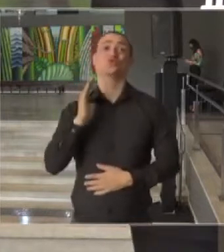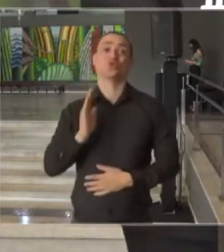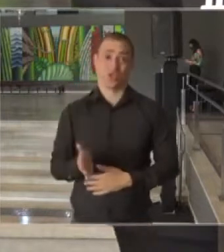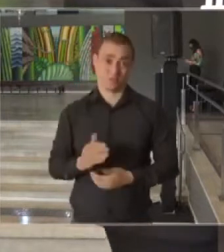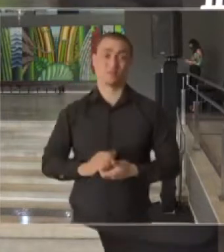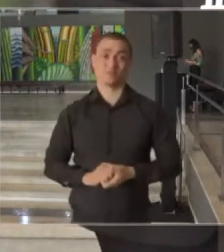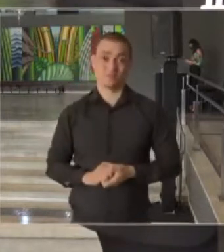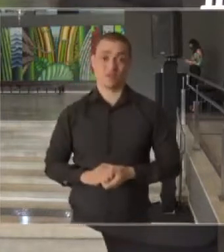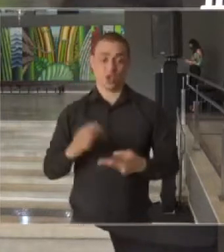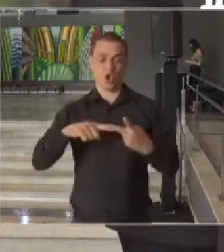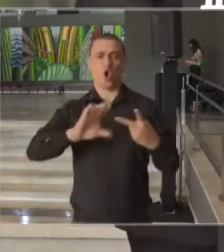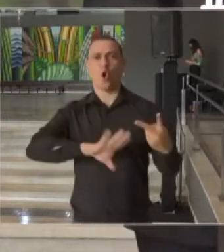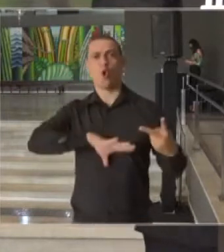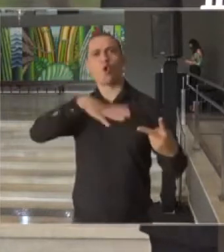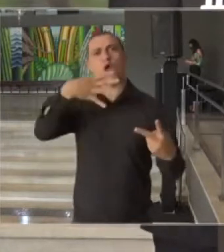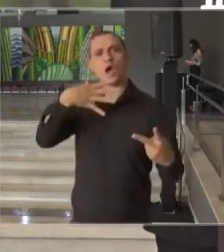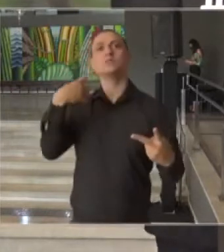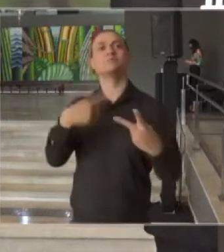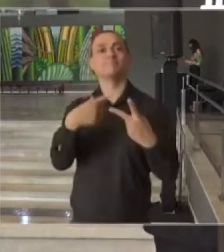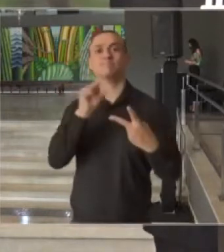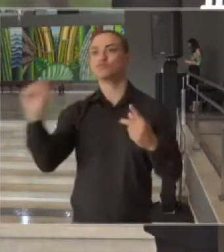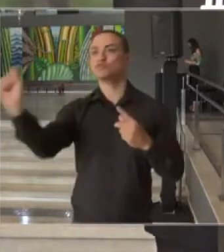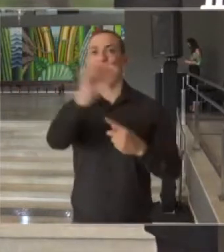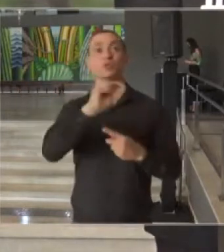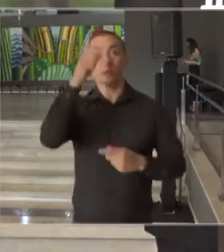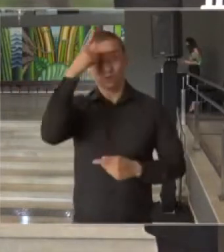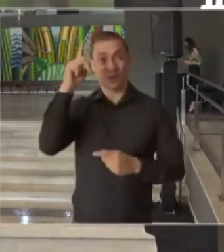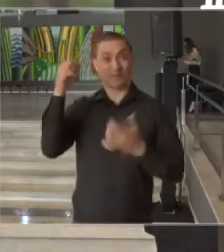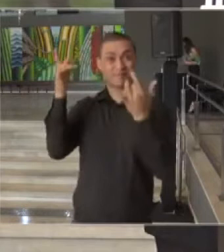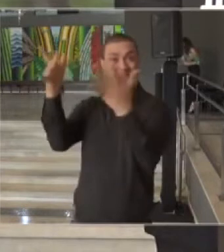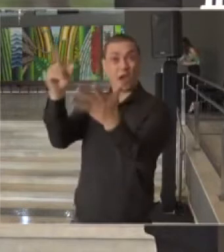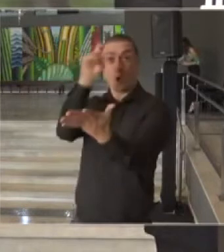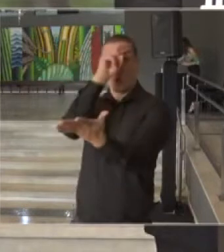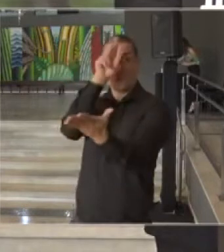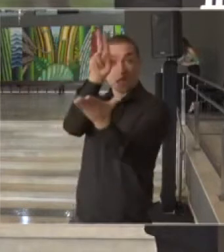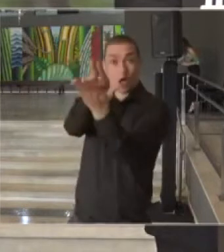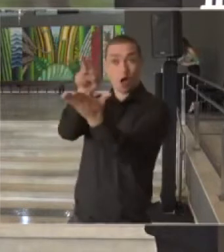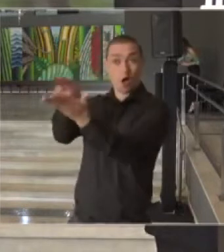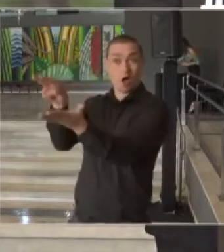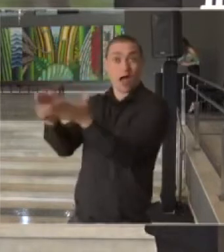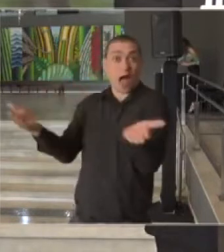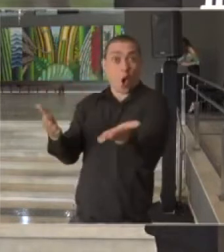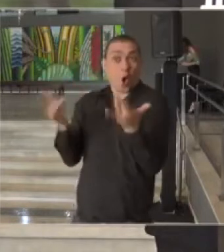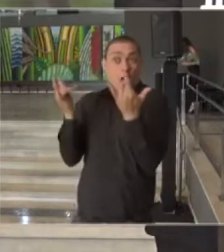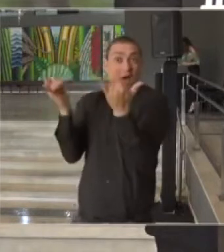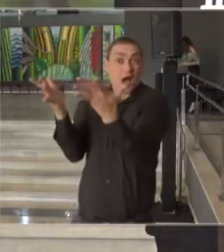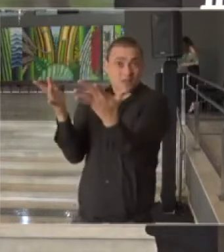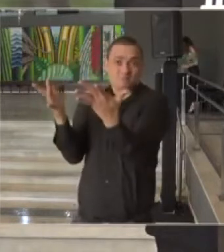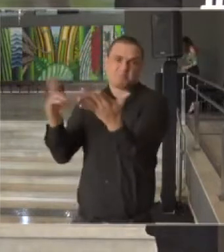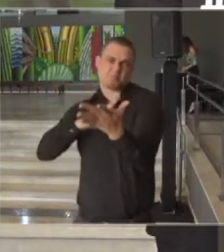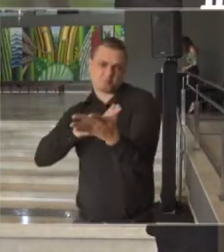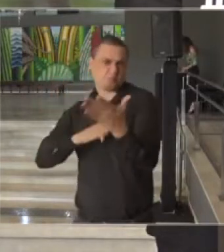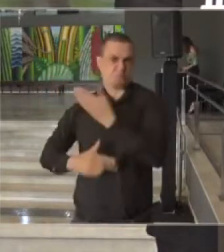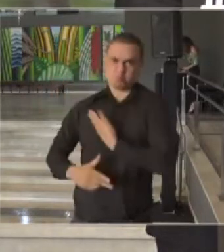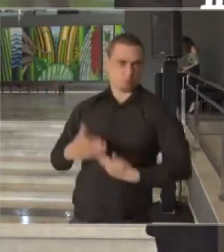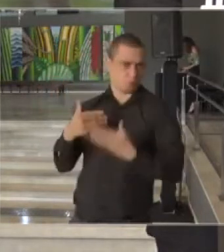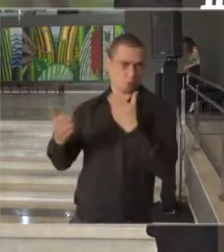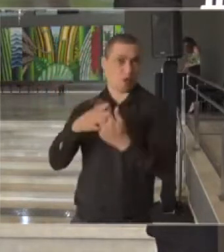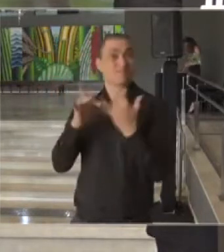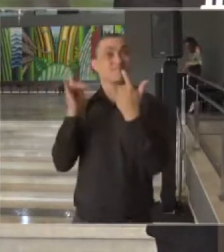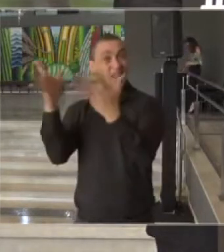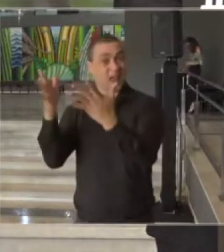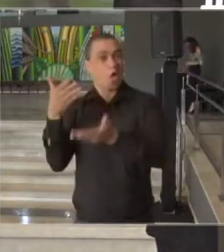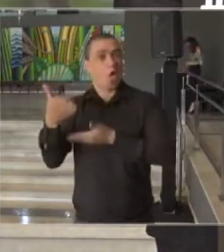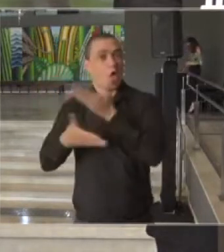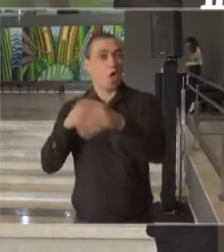vidas coragem a todos aqueles que estão internados e em hospitais públicos ou privados ou